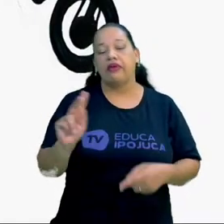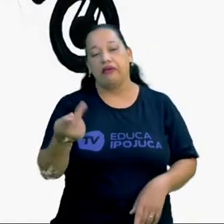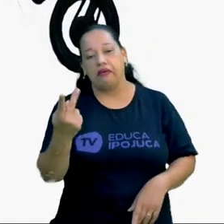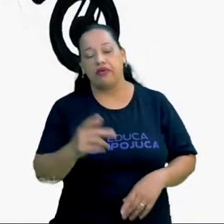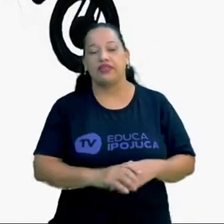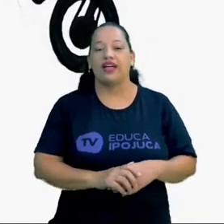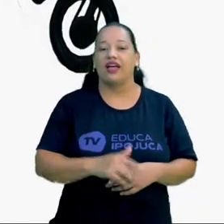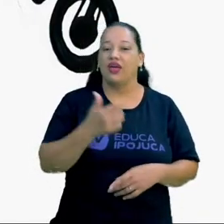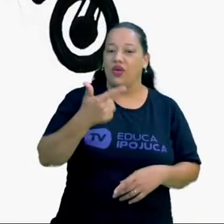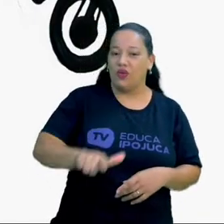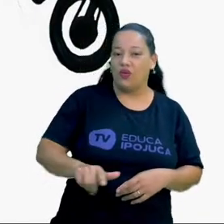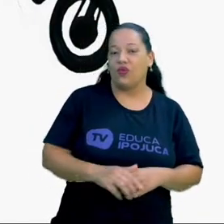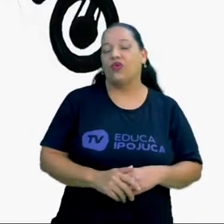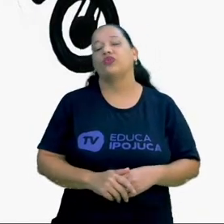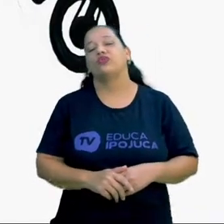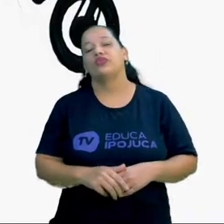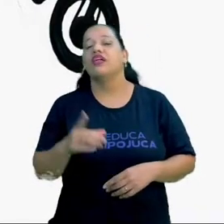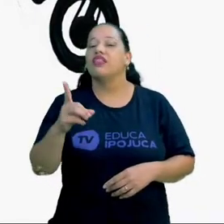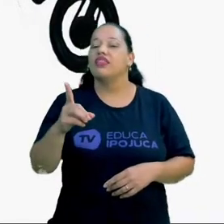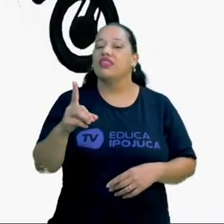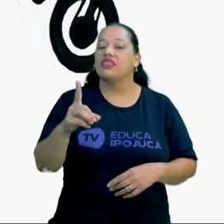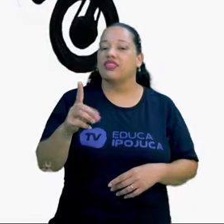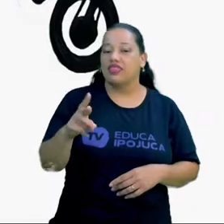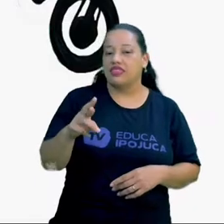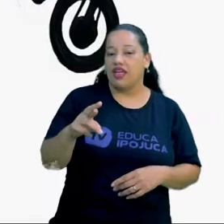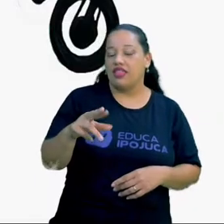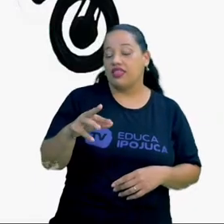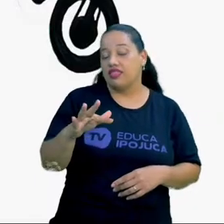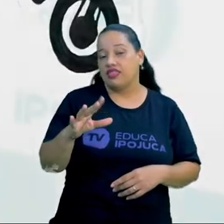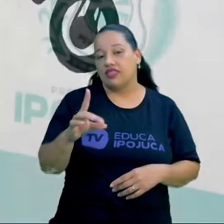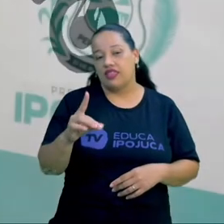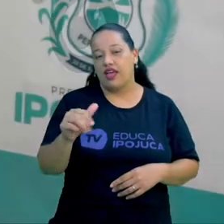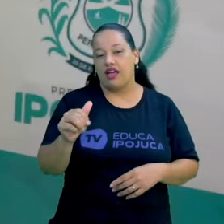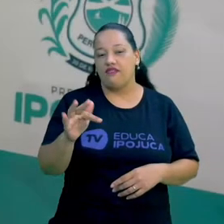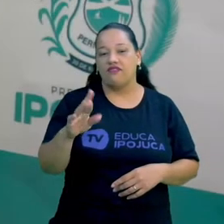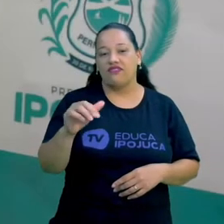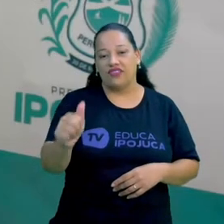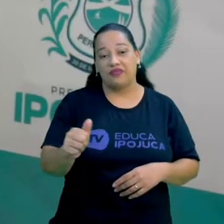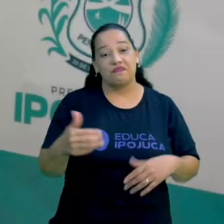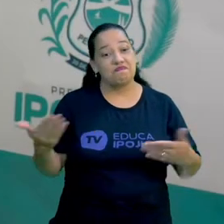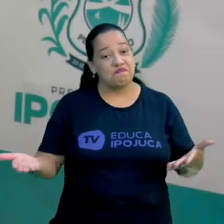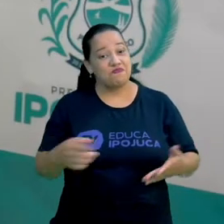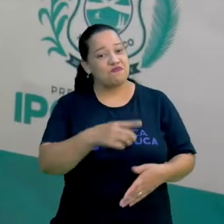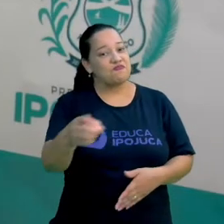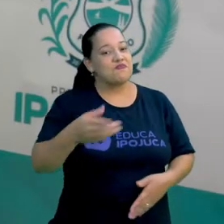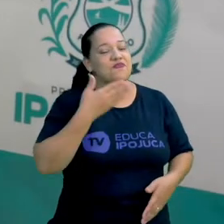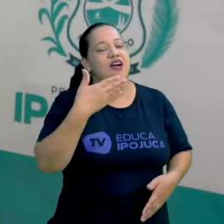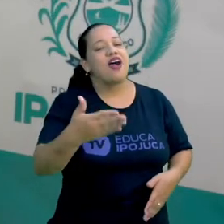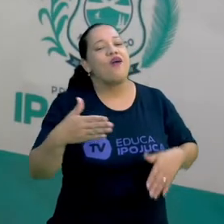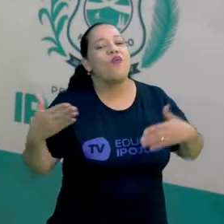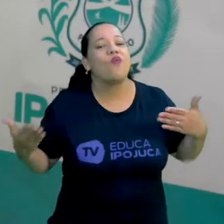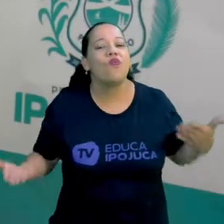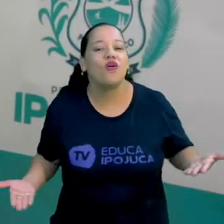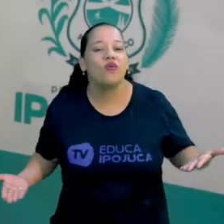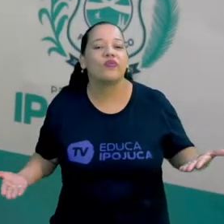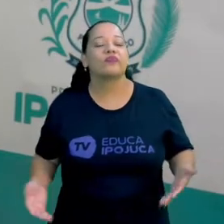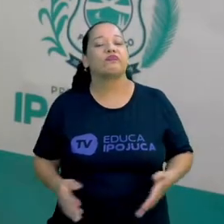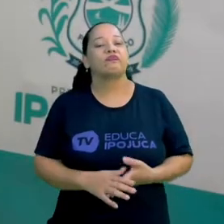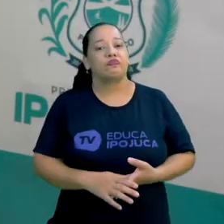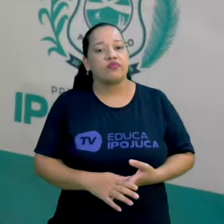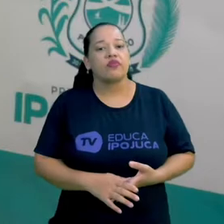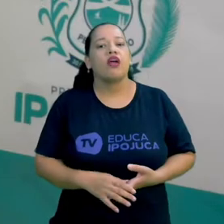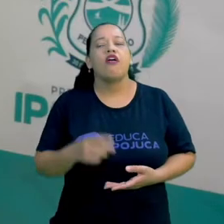Ian, Dafra. E aí, qual a sua preferida? Vamos lá? Vamos lá. Notou que houve